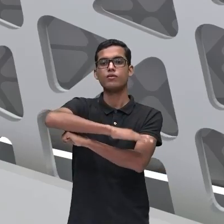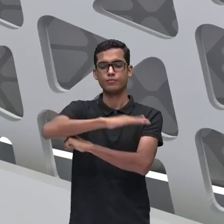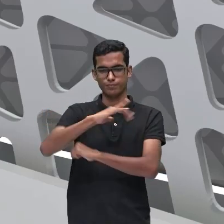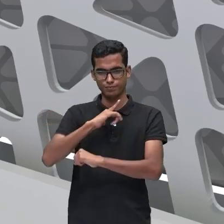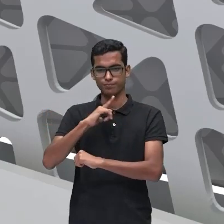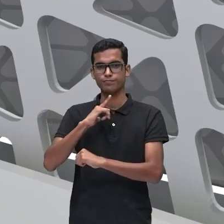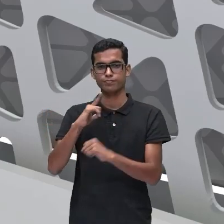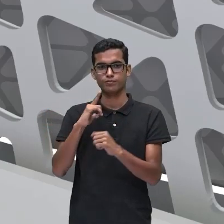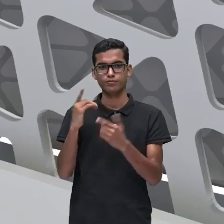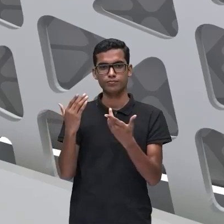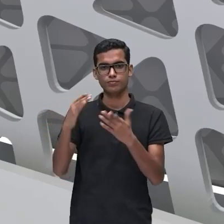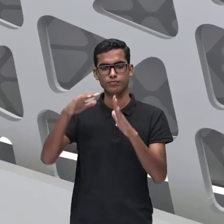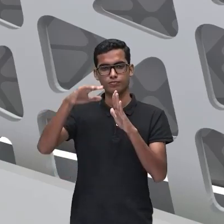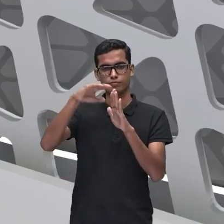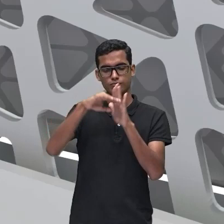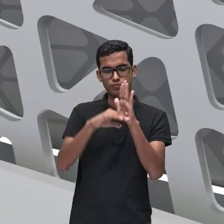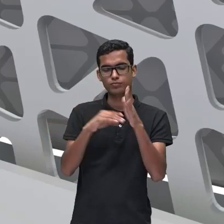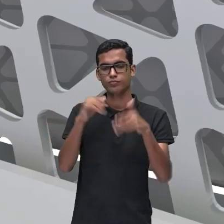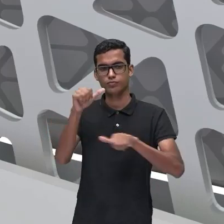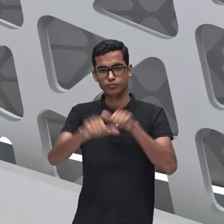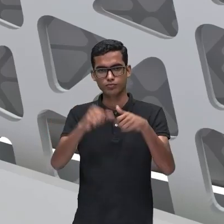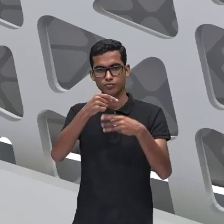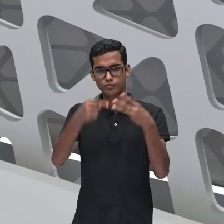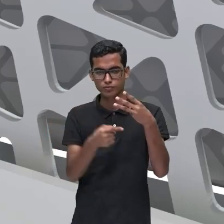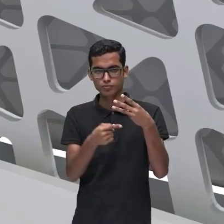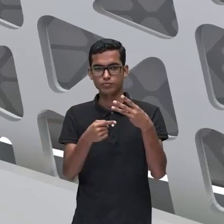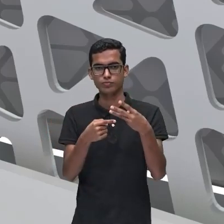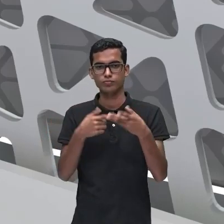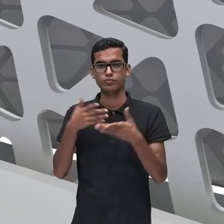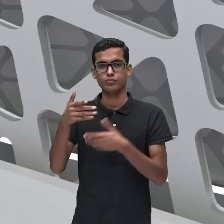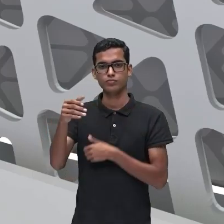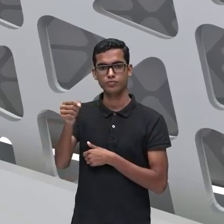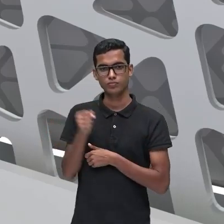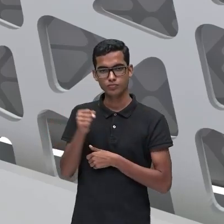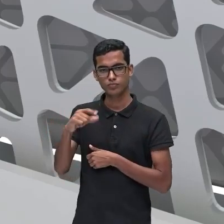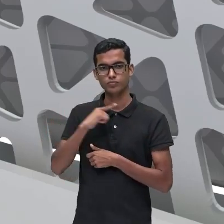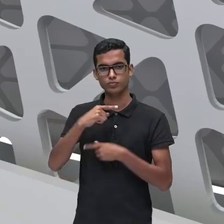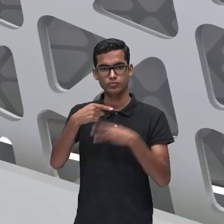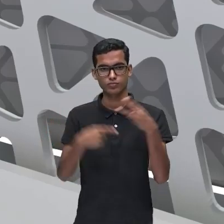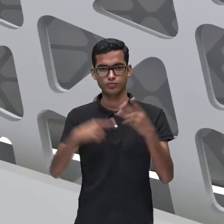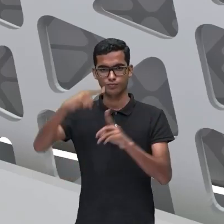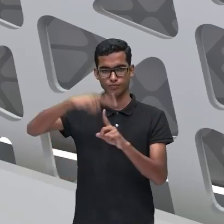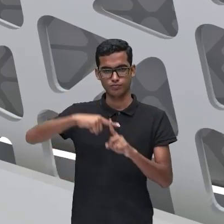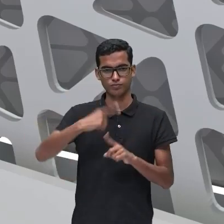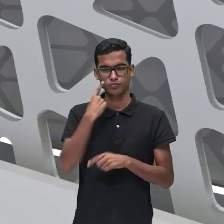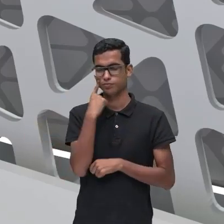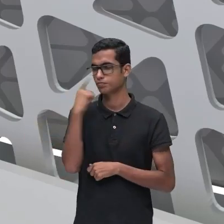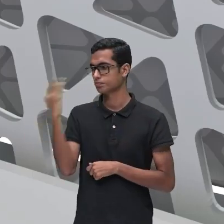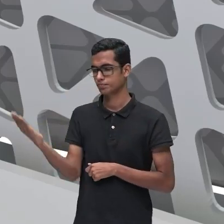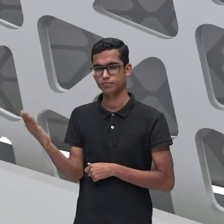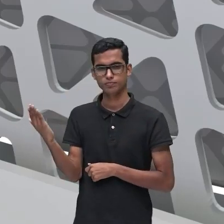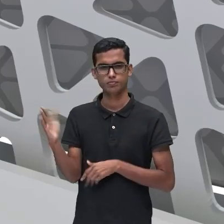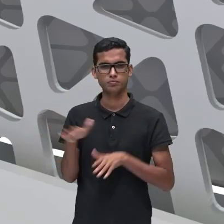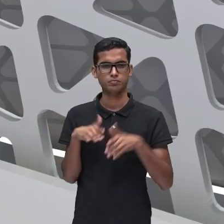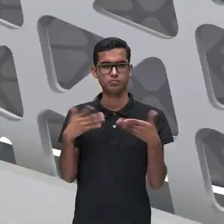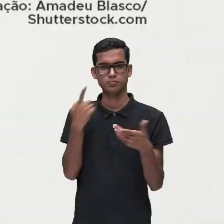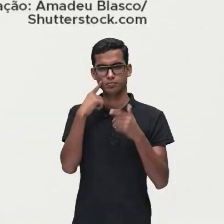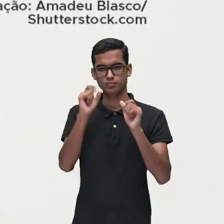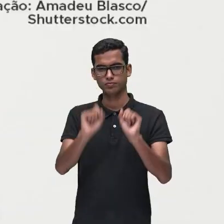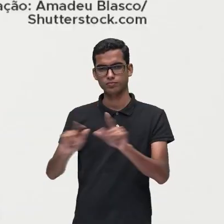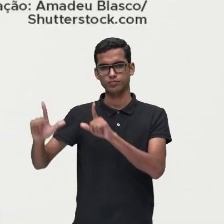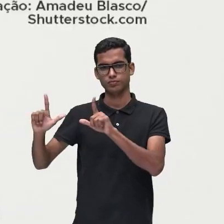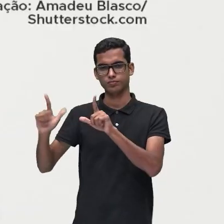elas são classificadas. As alavancas são classificadas em 3 tipos. Olhem aí nessa nossa próxima